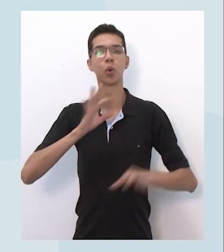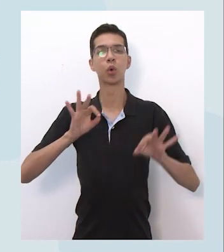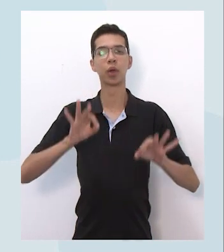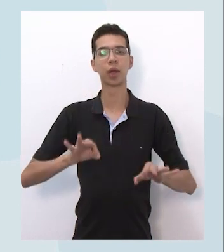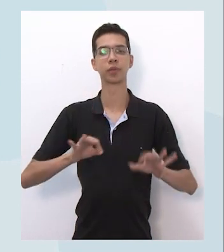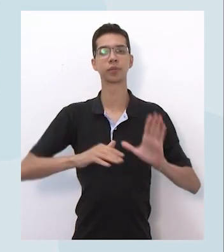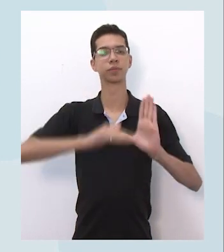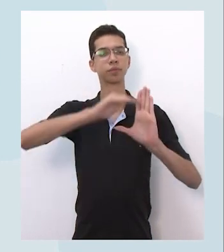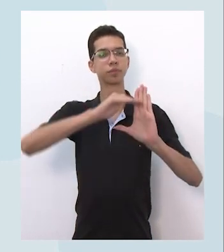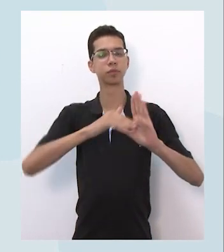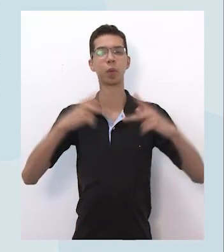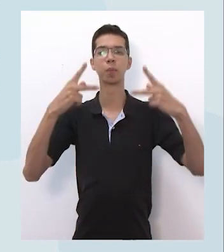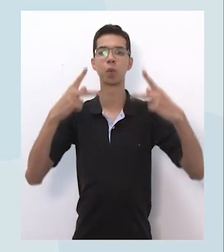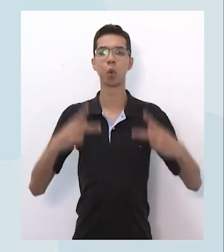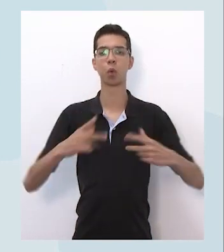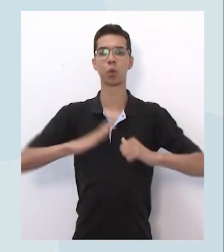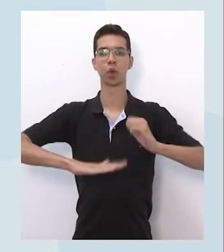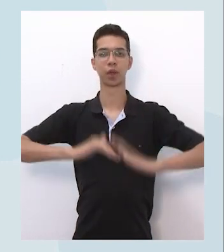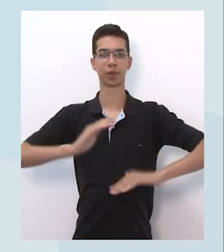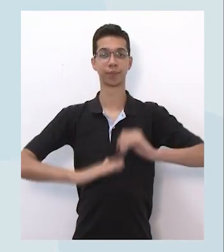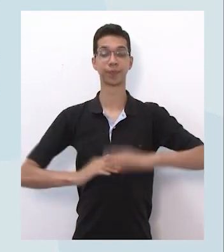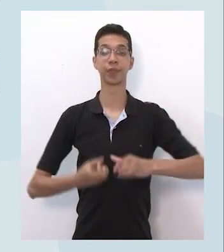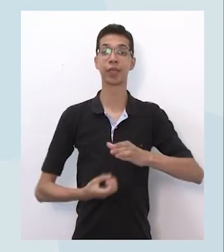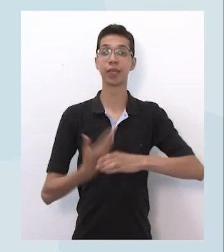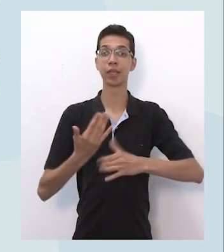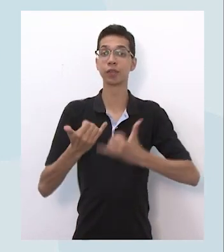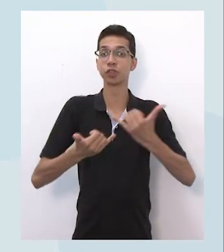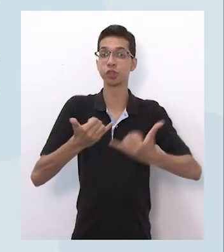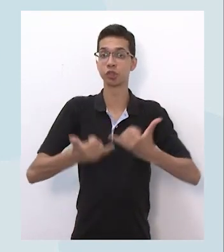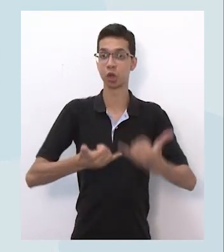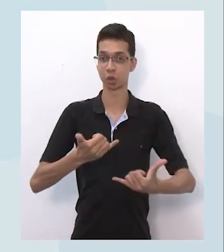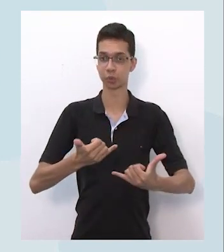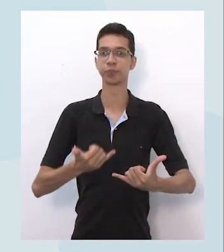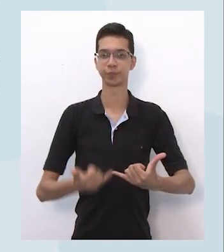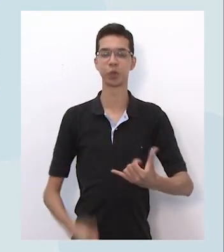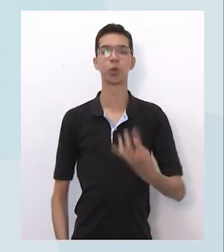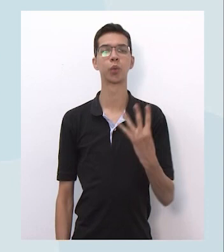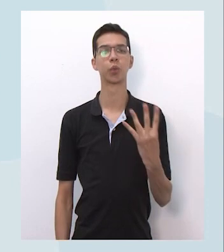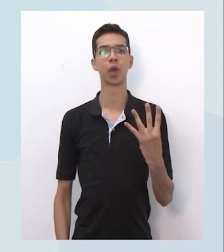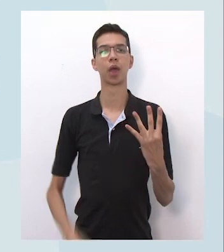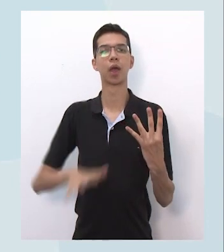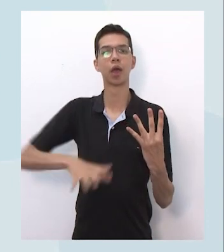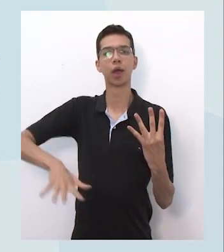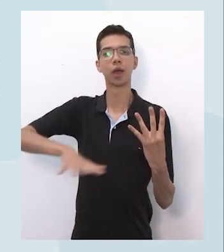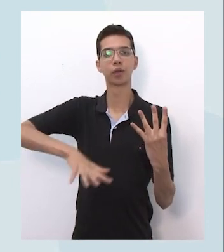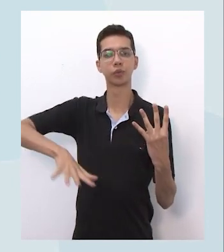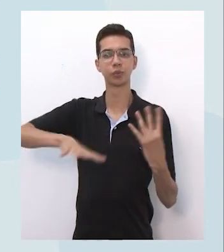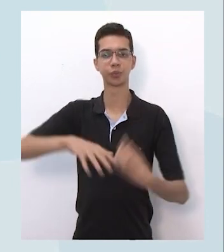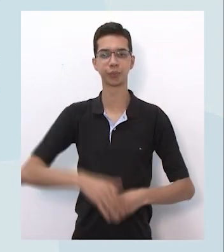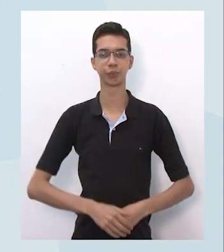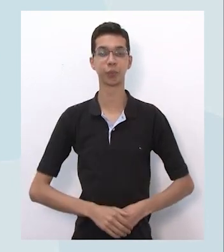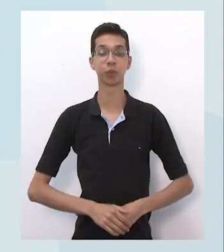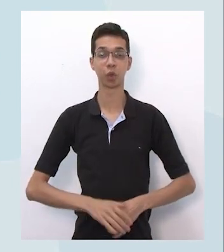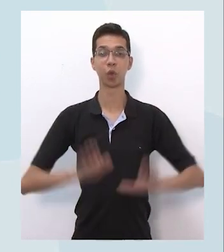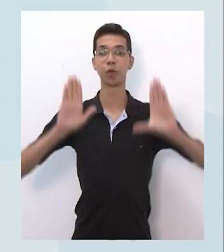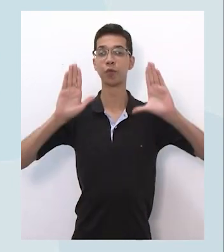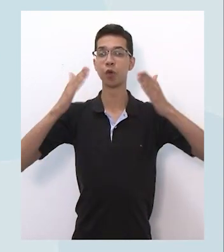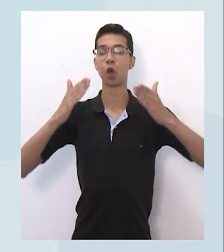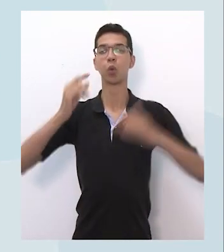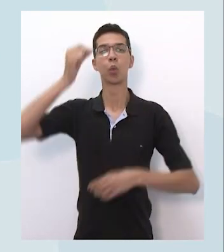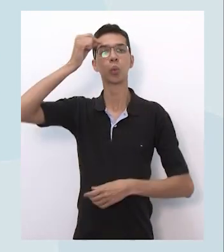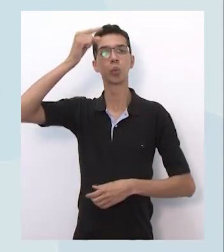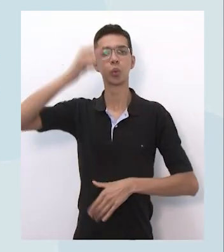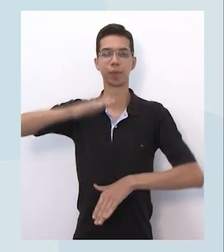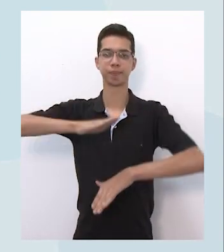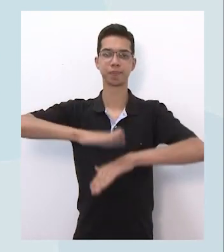utilizando o Scratch e a Microbit para a criação de um jogo. No espaço 4, né, então, o foco foi a cultura maker, né, então com o processo de colocar a mão